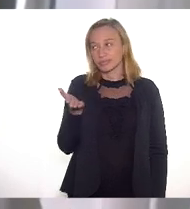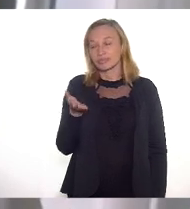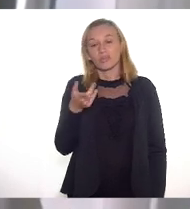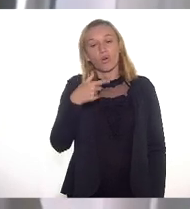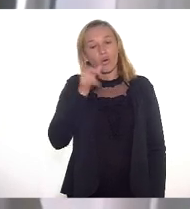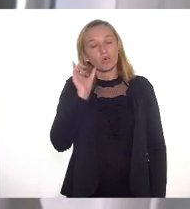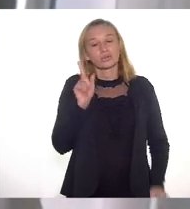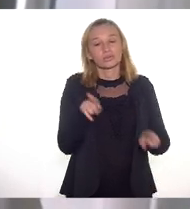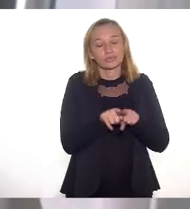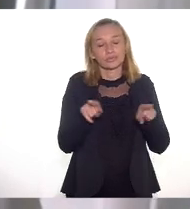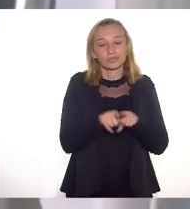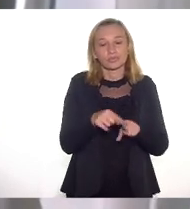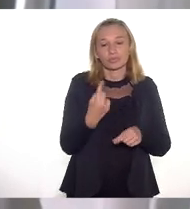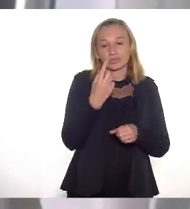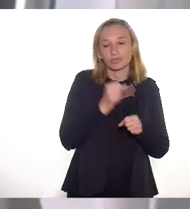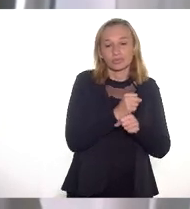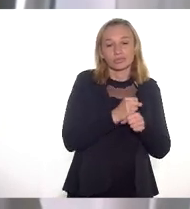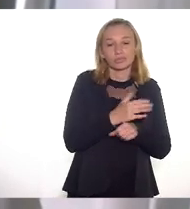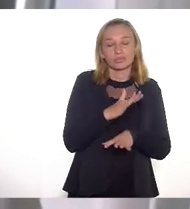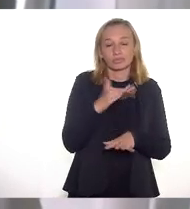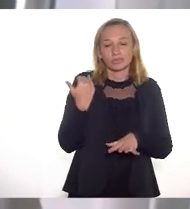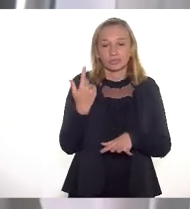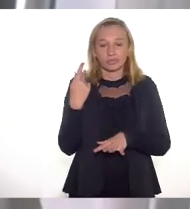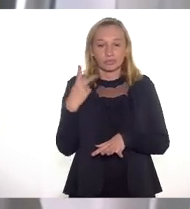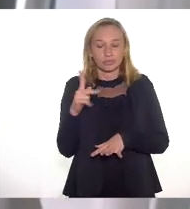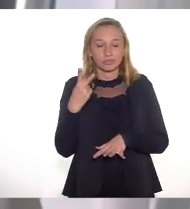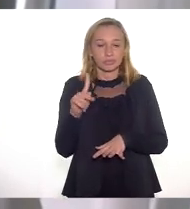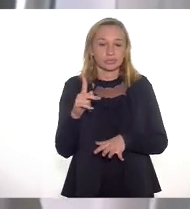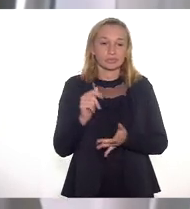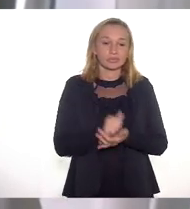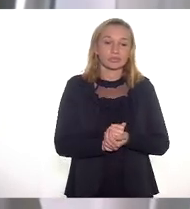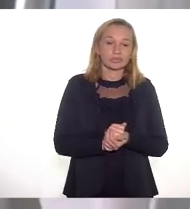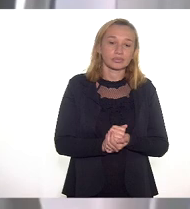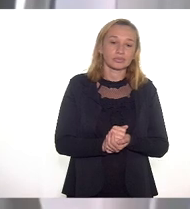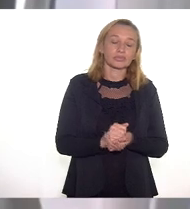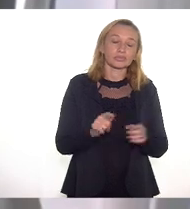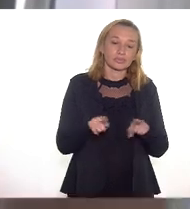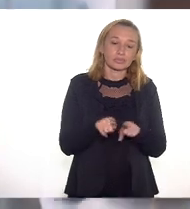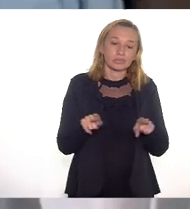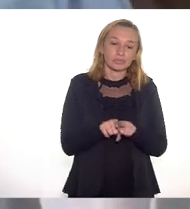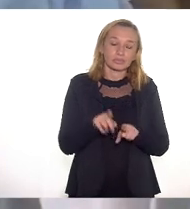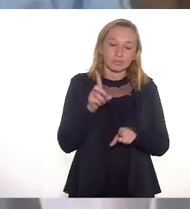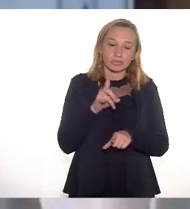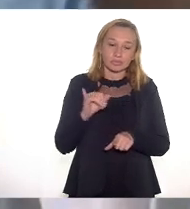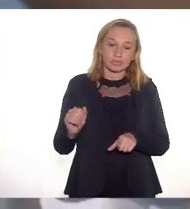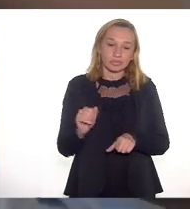ontem também, além de um ano da morte de Aldir Blanc, deputado Eliomar, foi também a data de morte, em